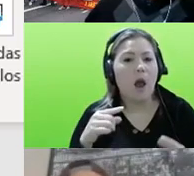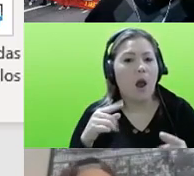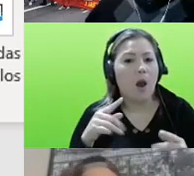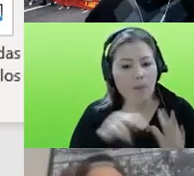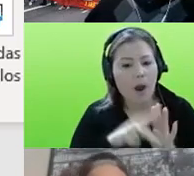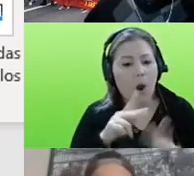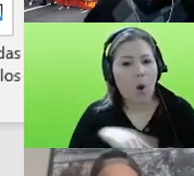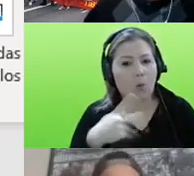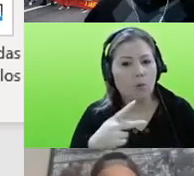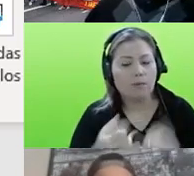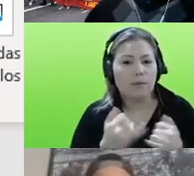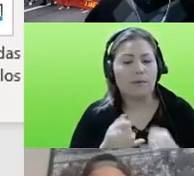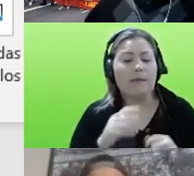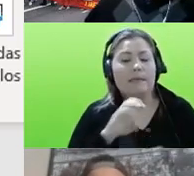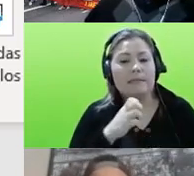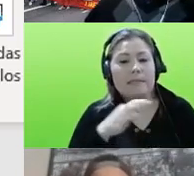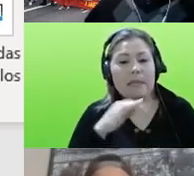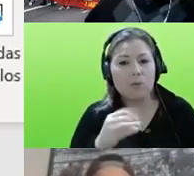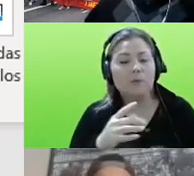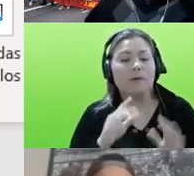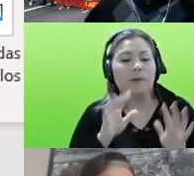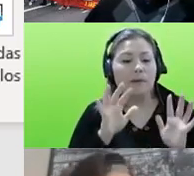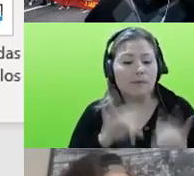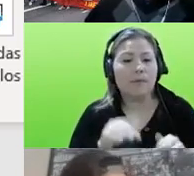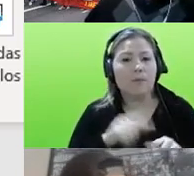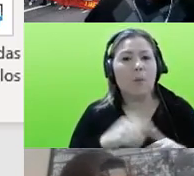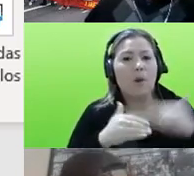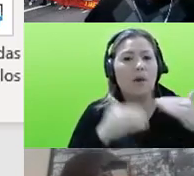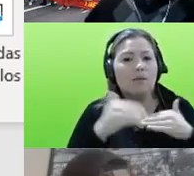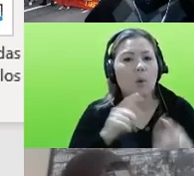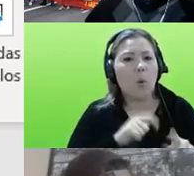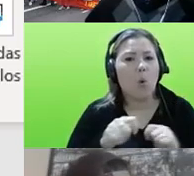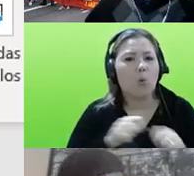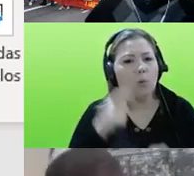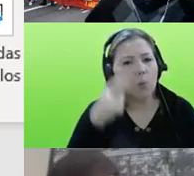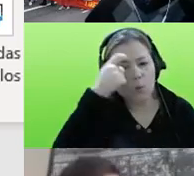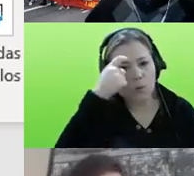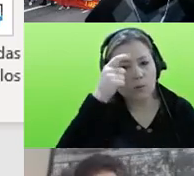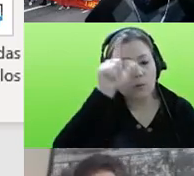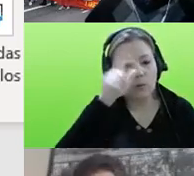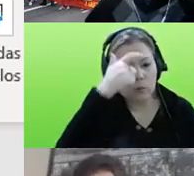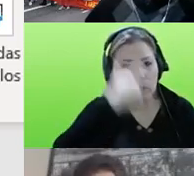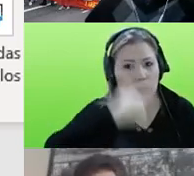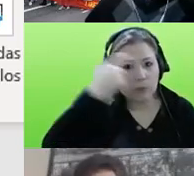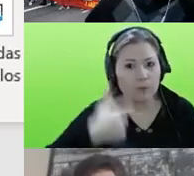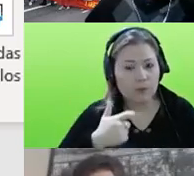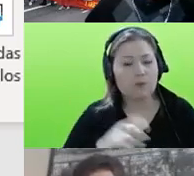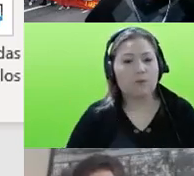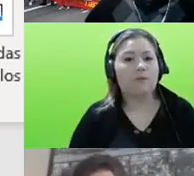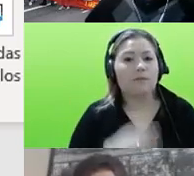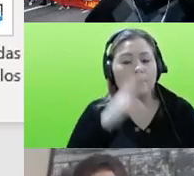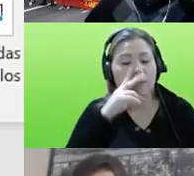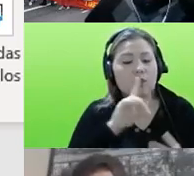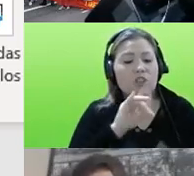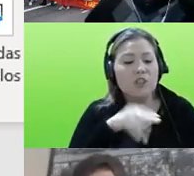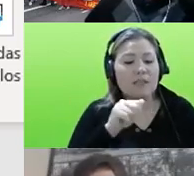por exemplo, que escapam crescentemente ao controle consciente dos indivíduos através de dinamismos